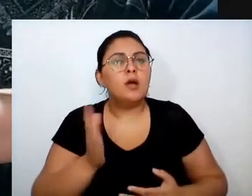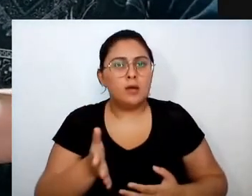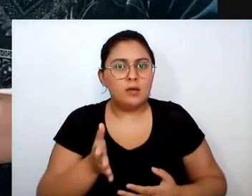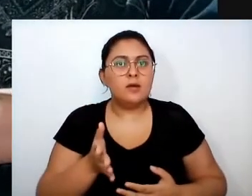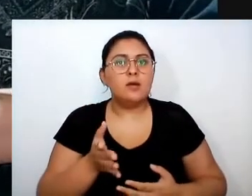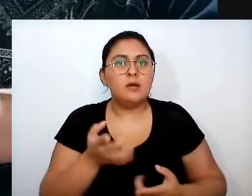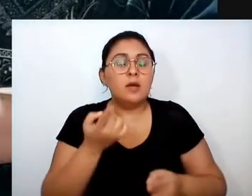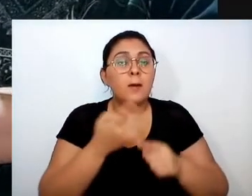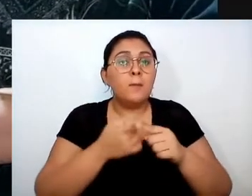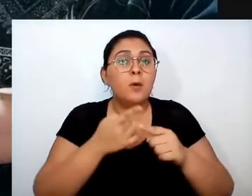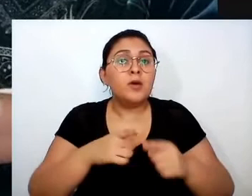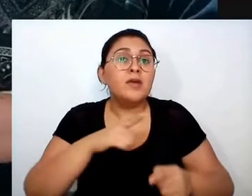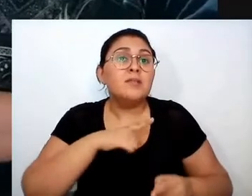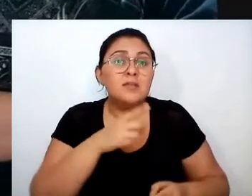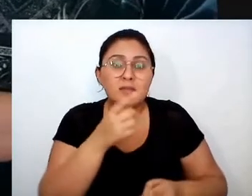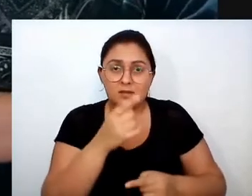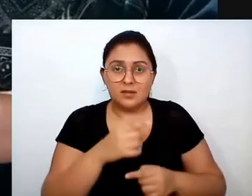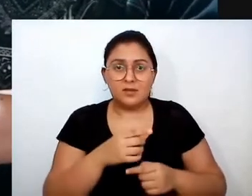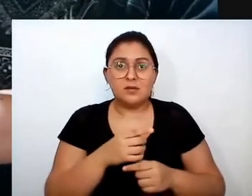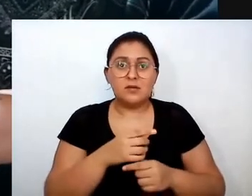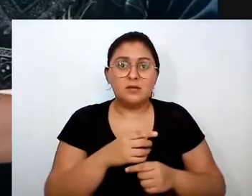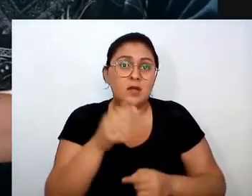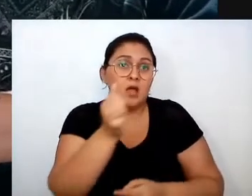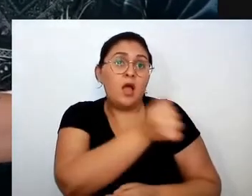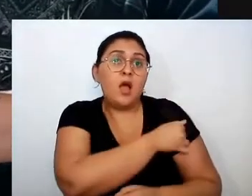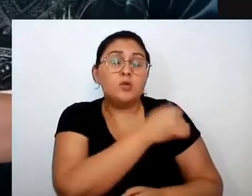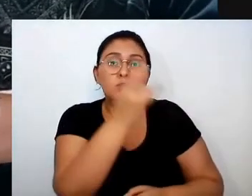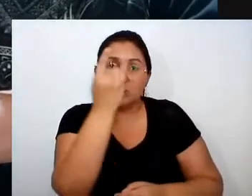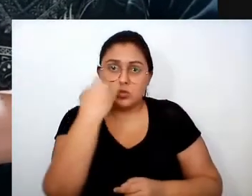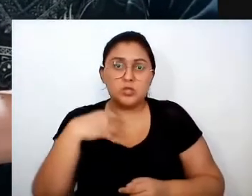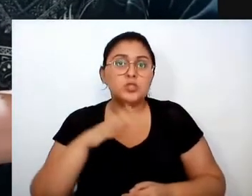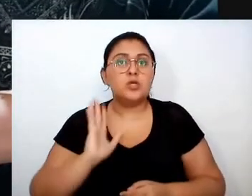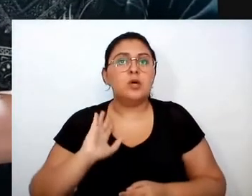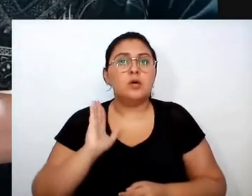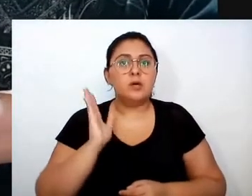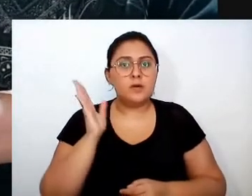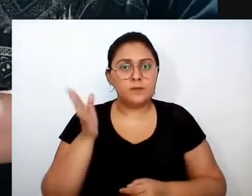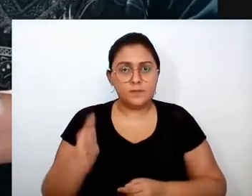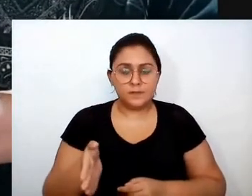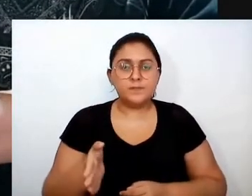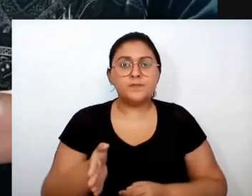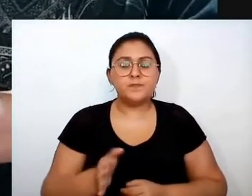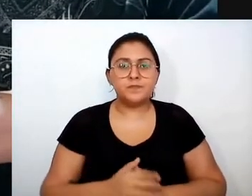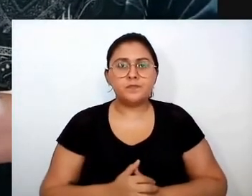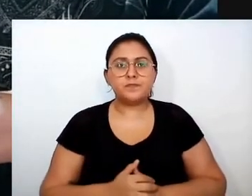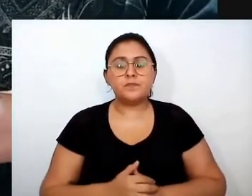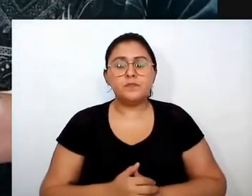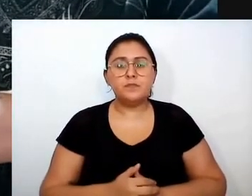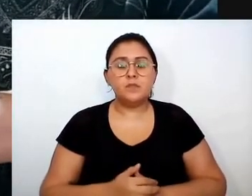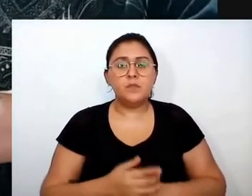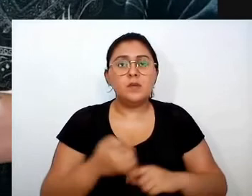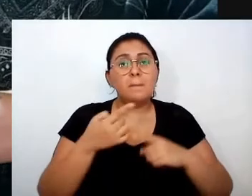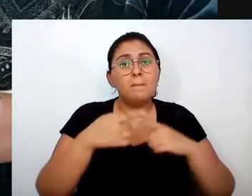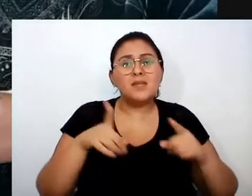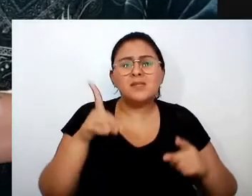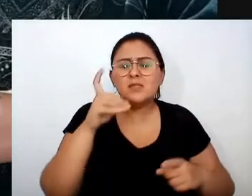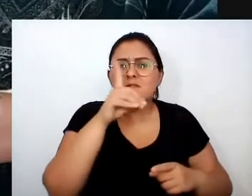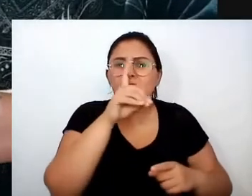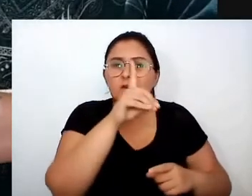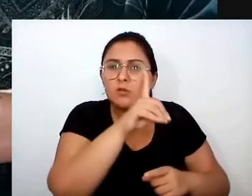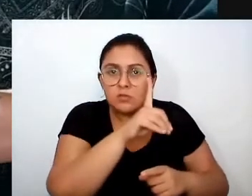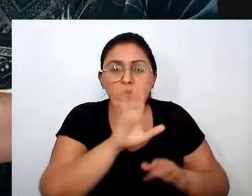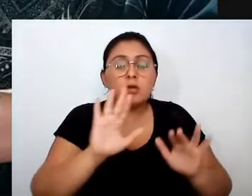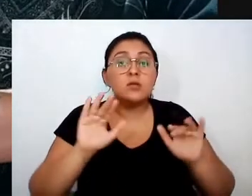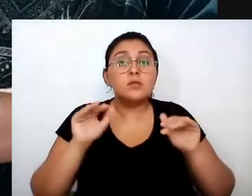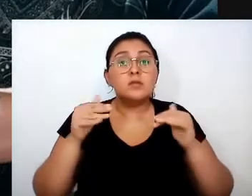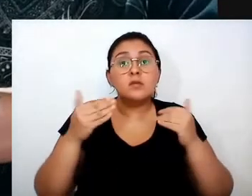antes de mim, né? E já enfrentaram bem mais dificuldades. Mas, assim, a Sim, dificuldade que a gente encontra geralmente é a atuação do professor